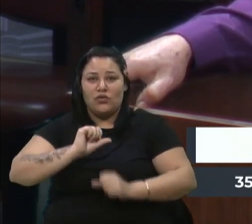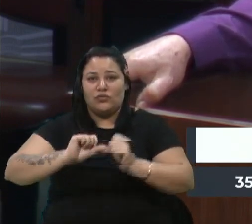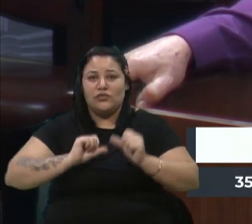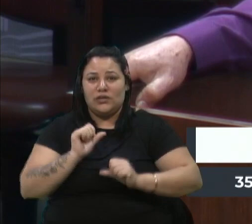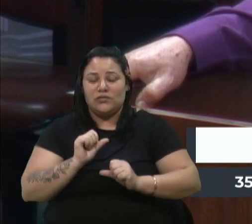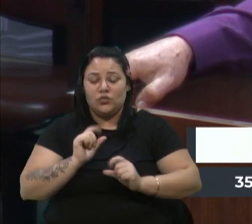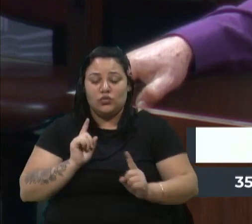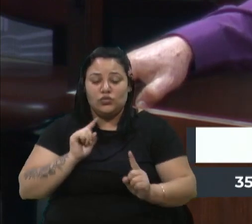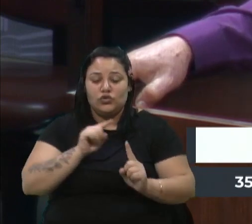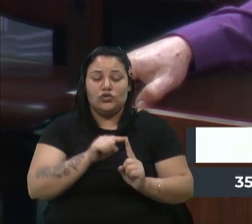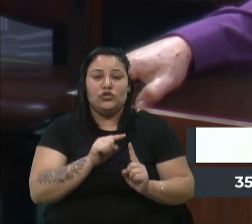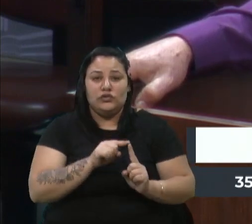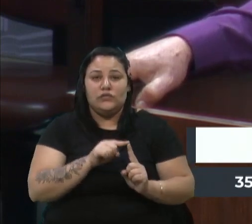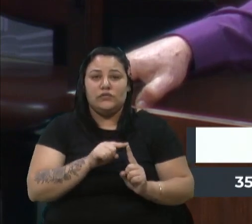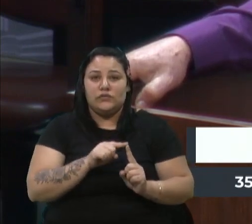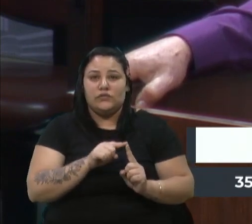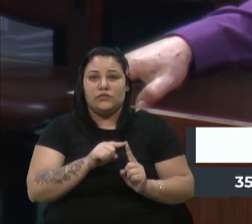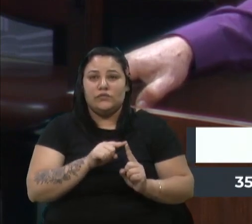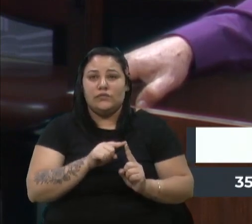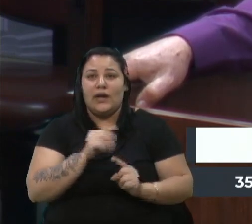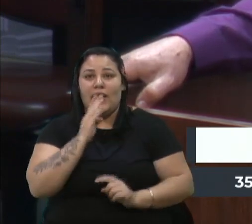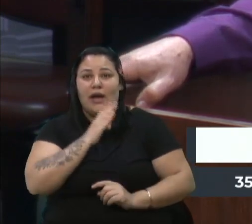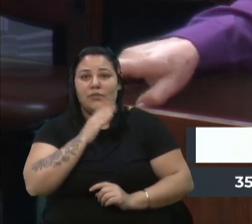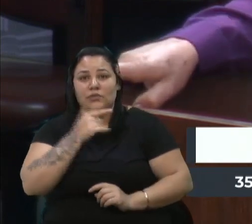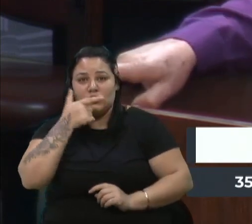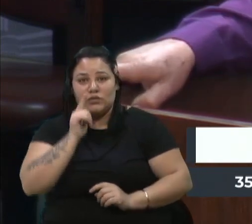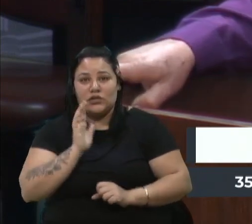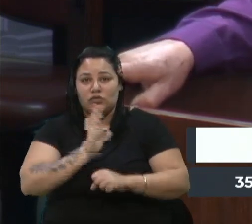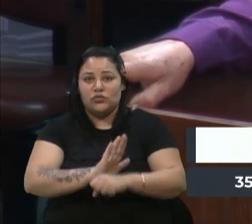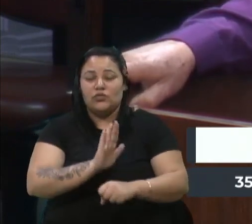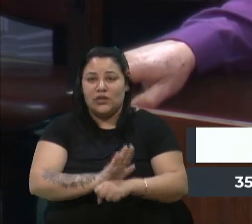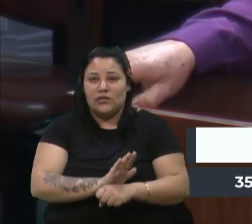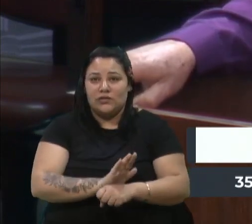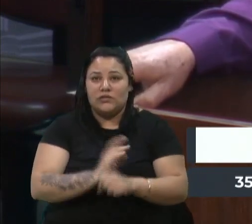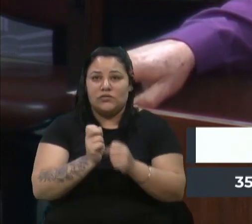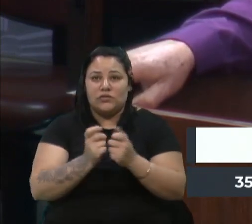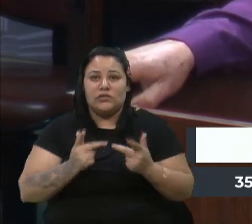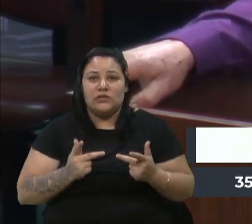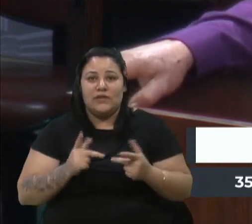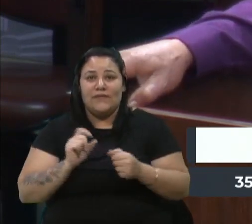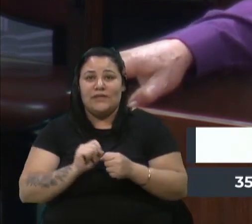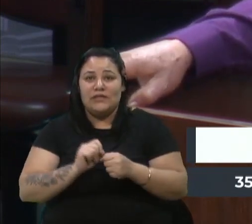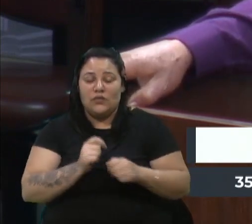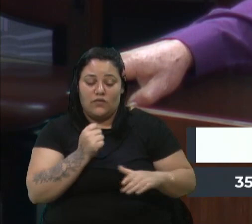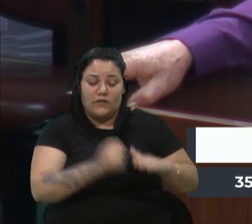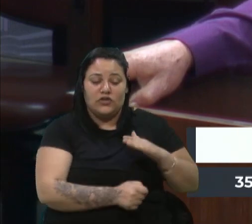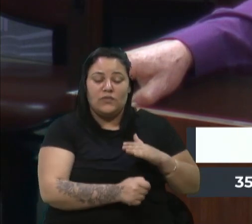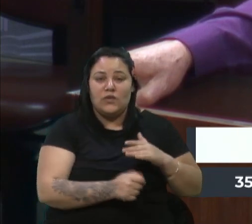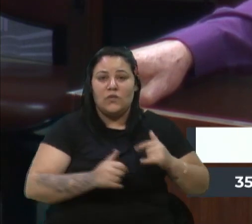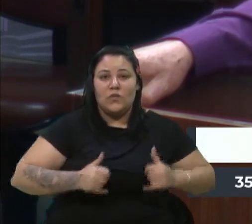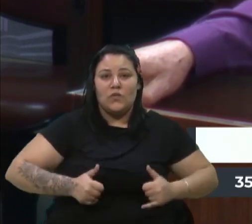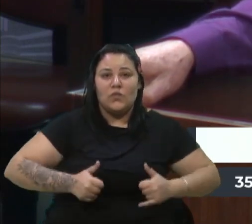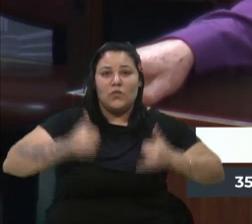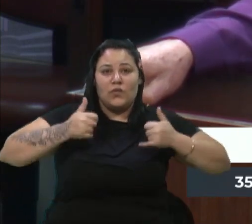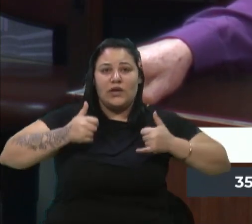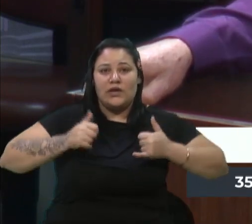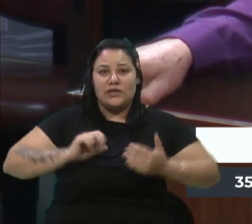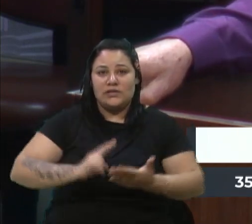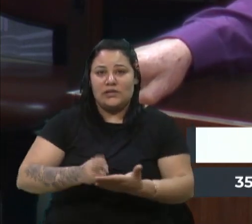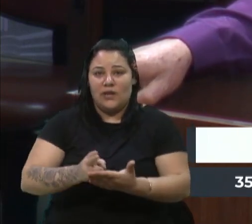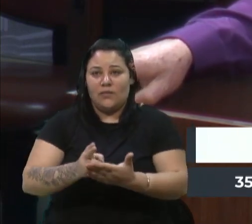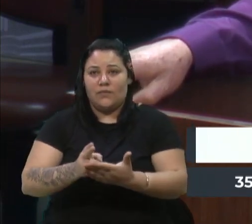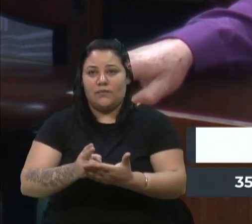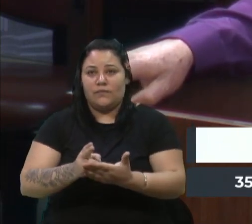só pressa para poder ajudar aqueles agricultores que querem fazer o seu investimento, nos orgulhar cada vez mais da